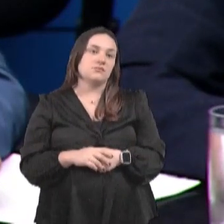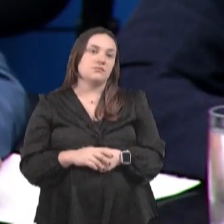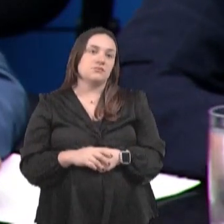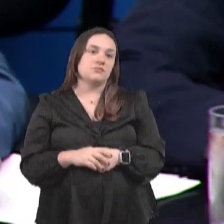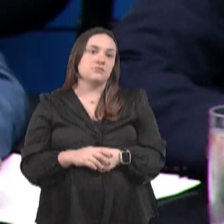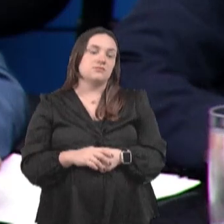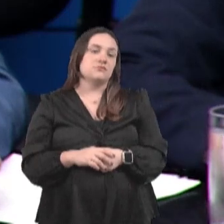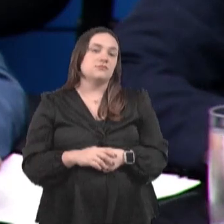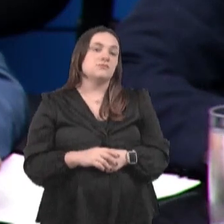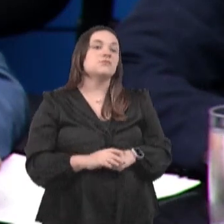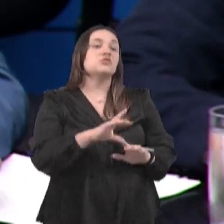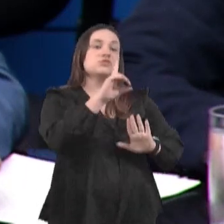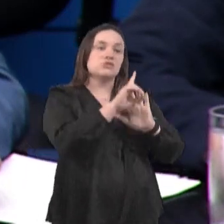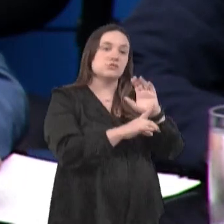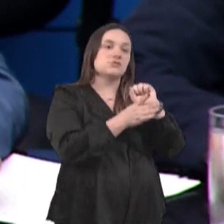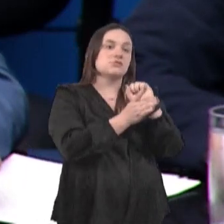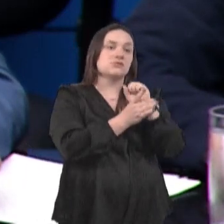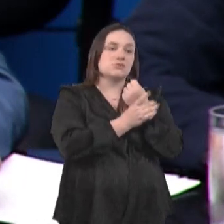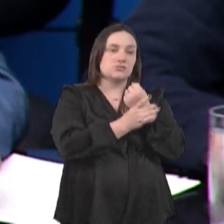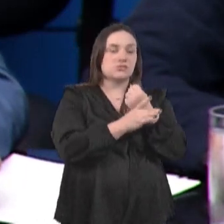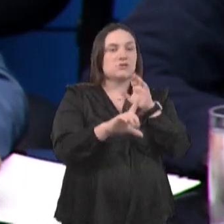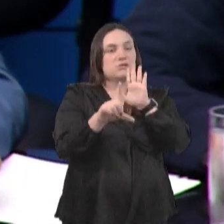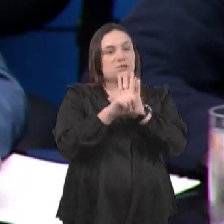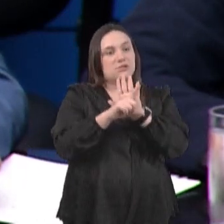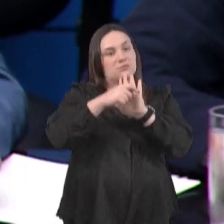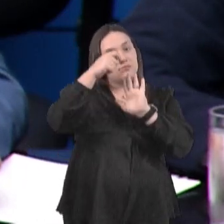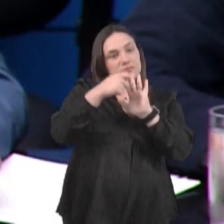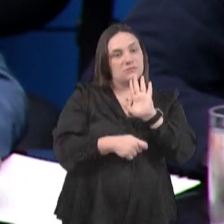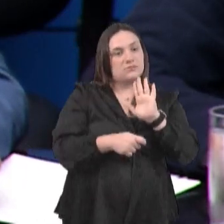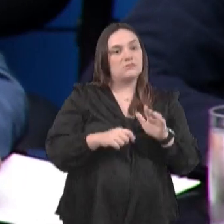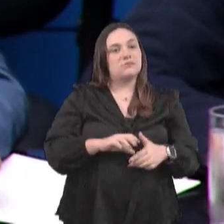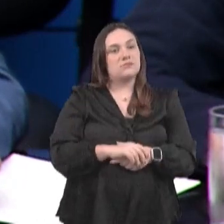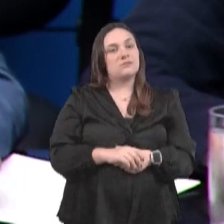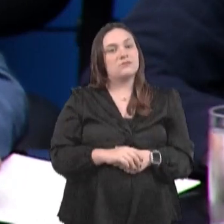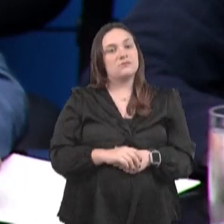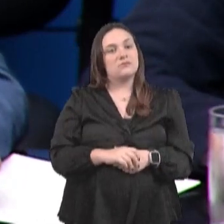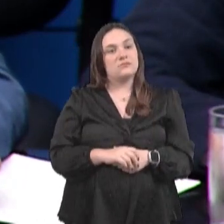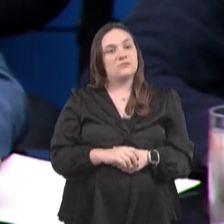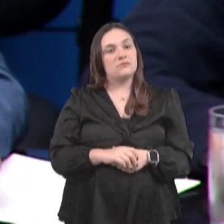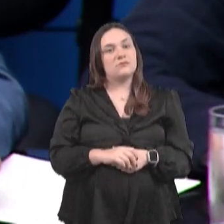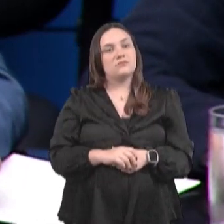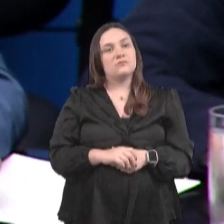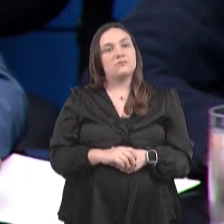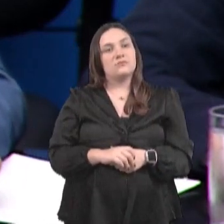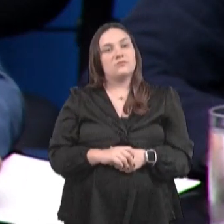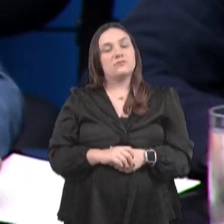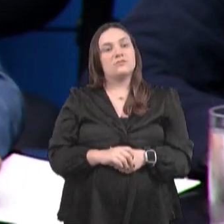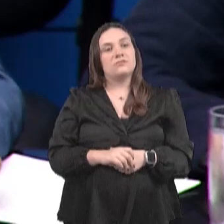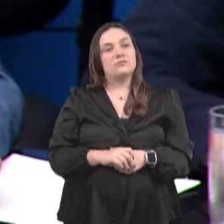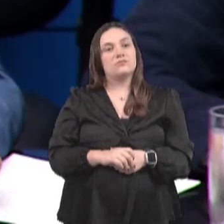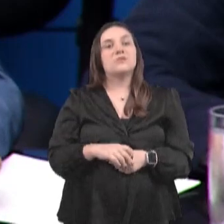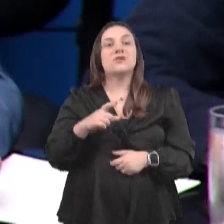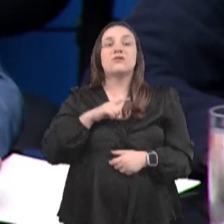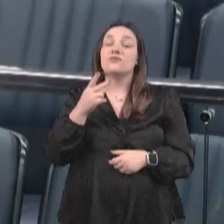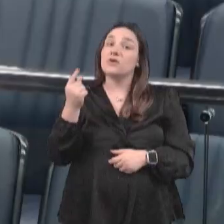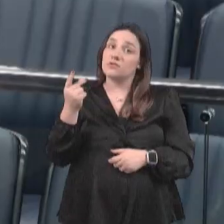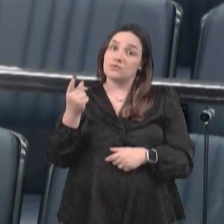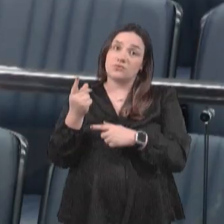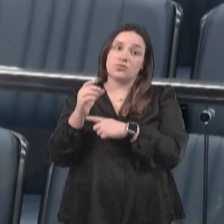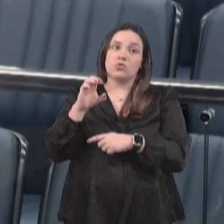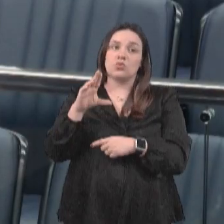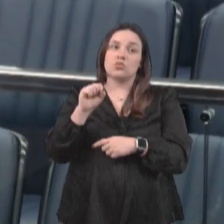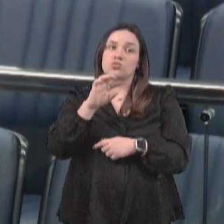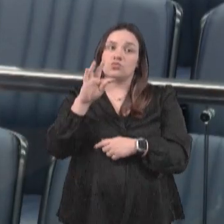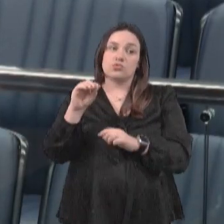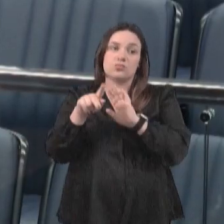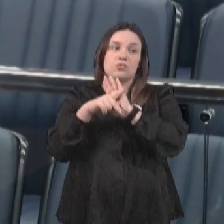cada direito, cada garantia que a lei estabelece, é estabelecido um custo, que é um custo